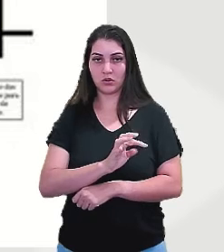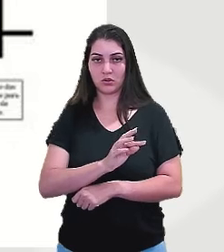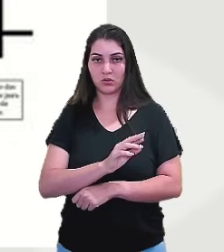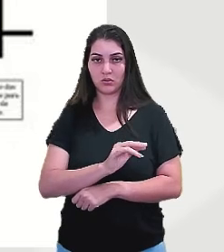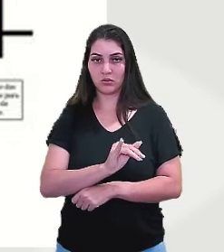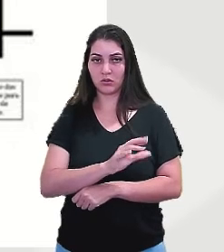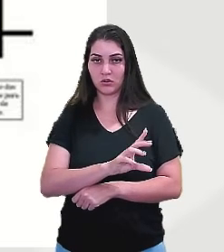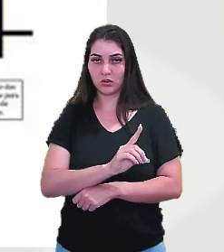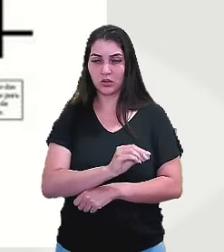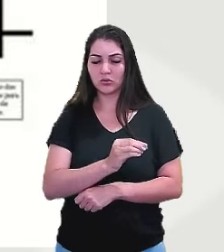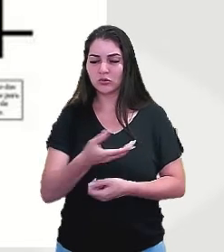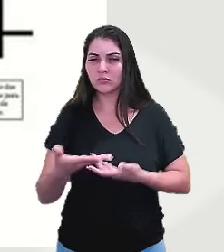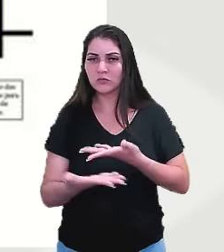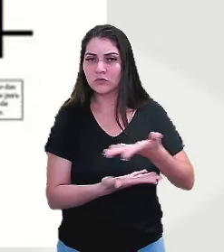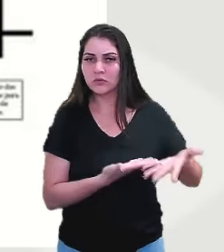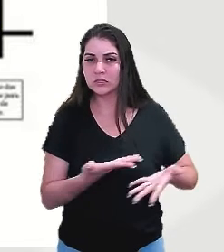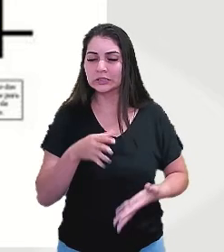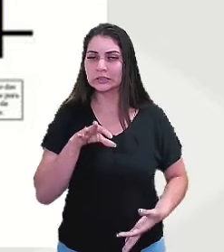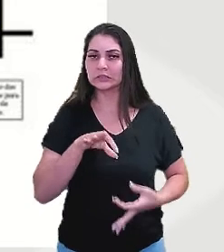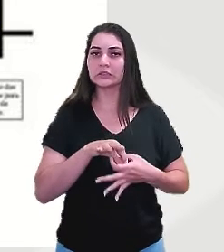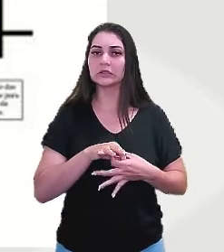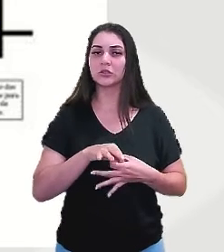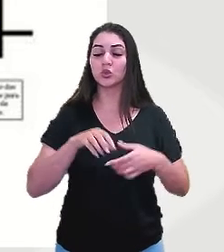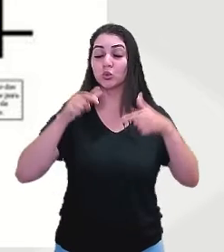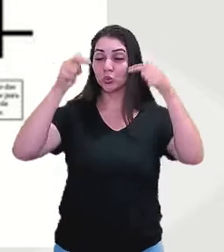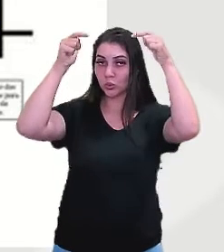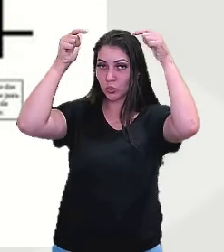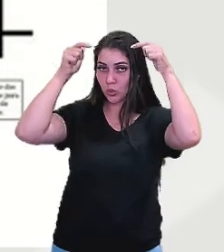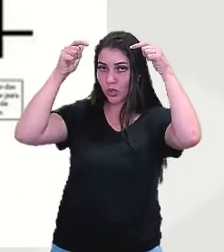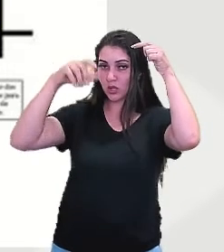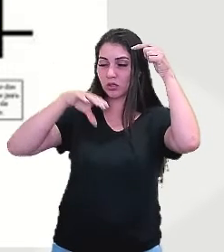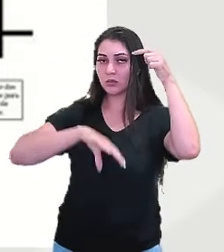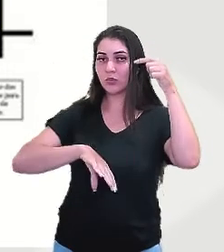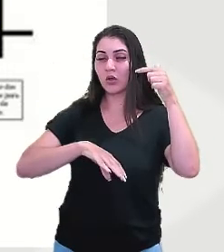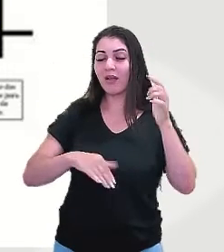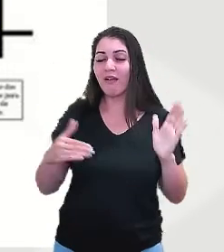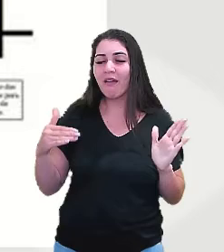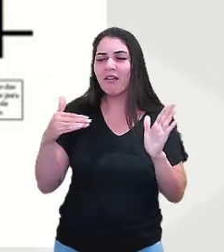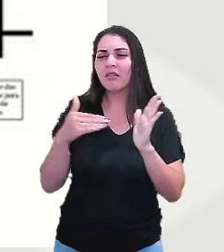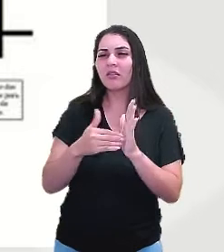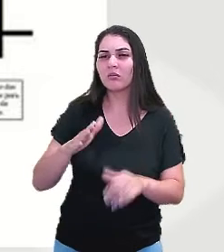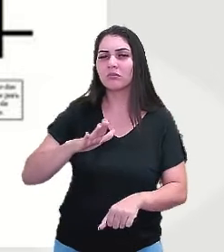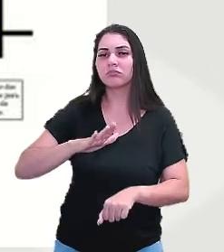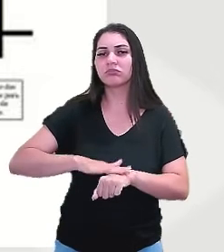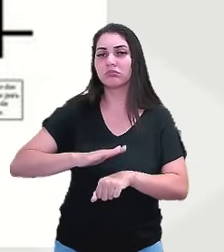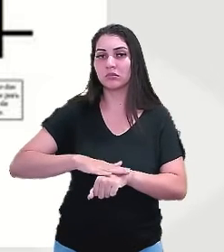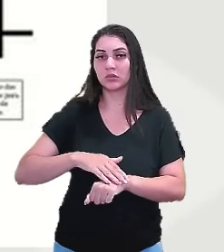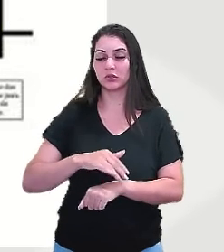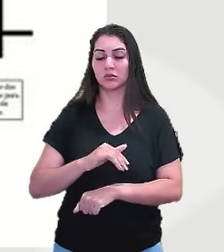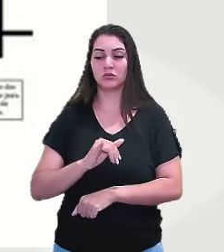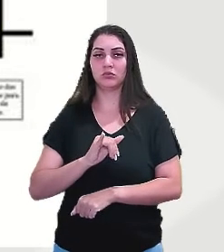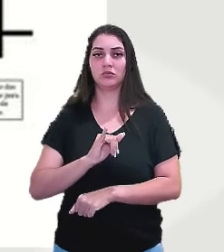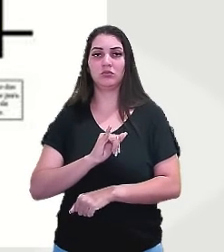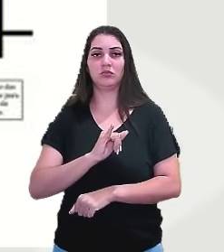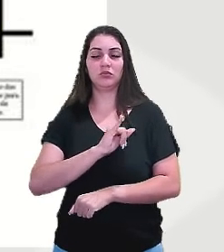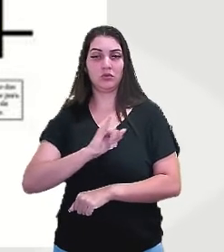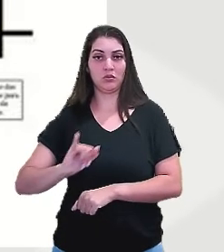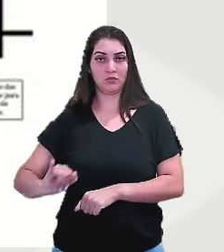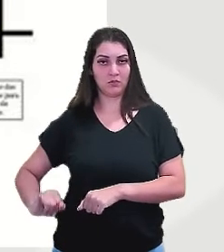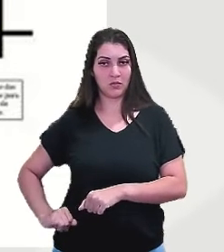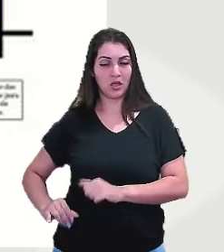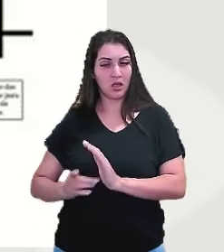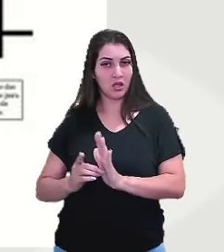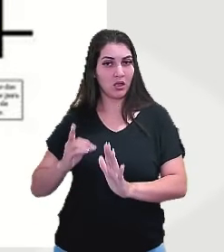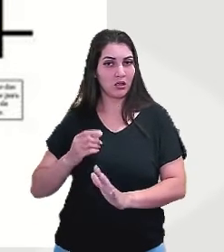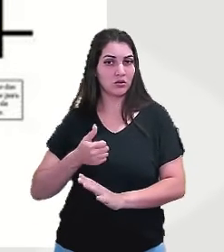fazíamos parte do reino português. Até o período imperial, até antes do primeiro império,